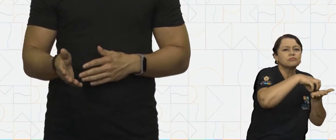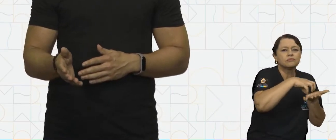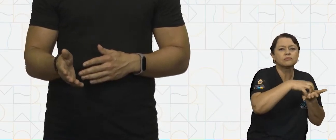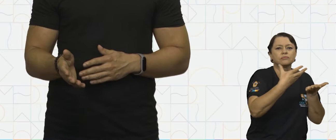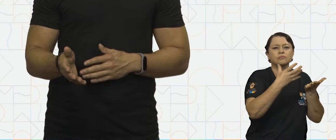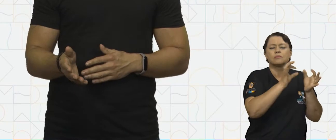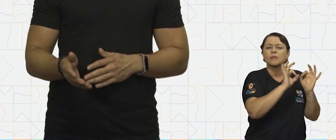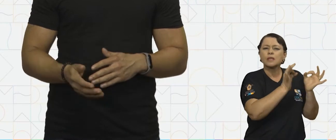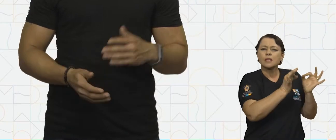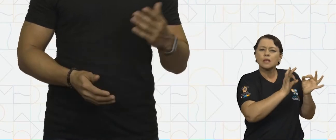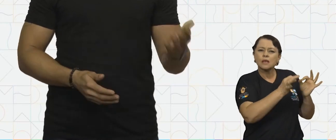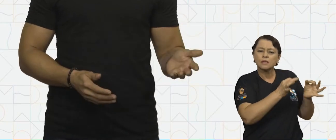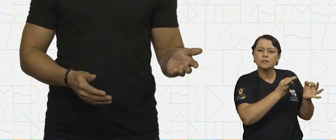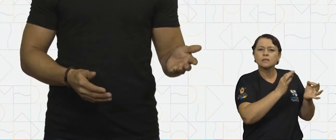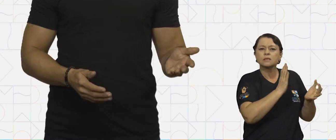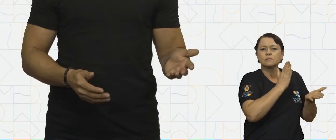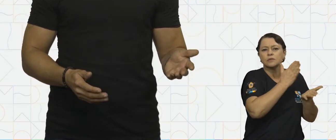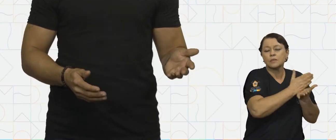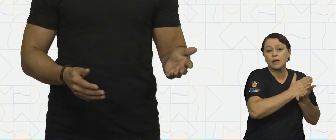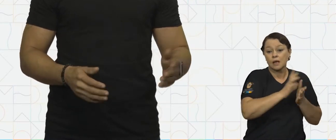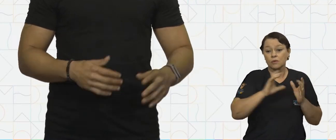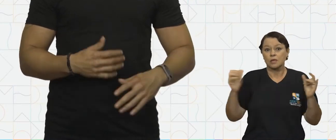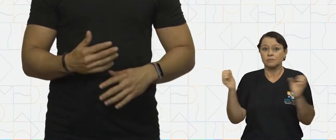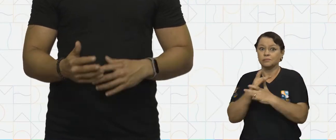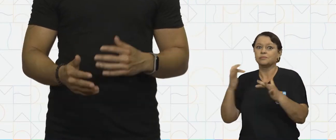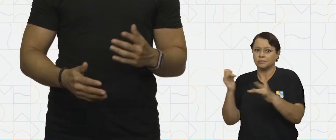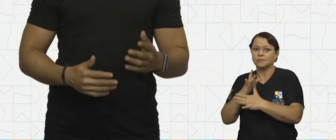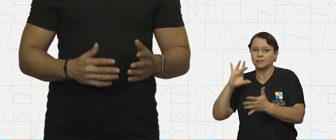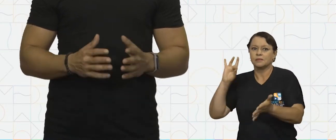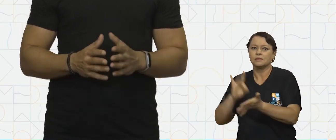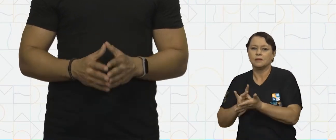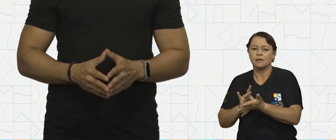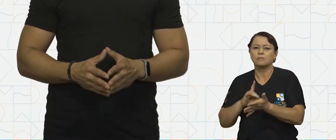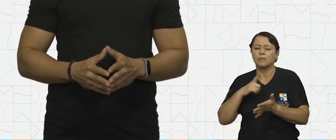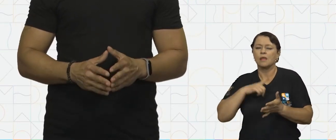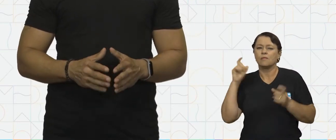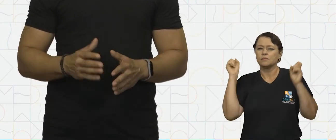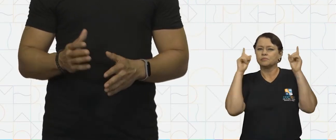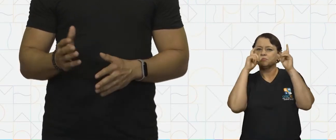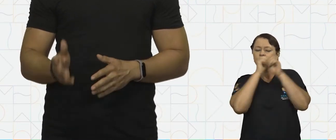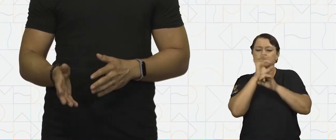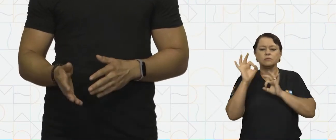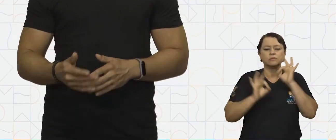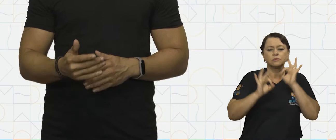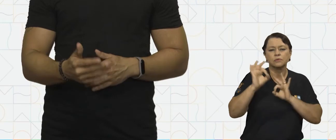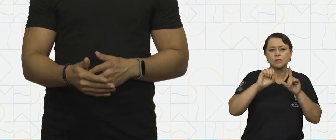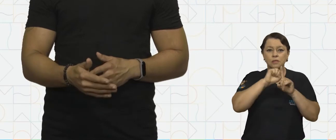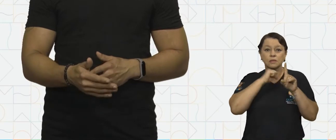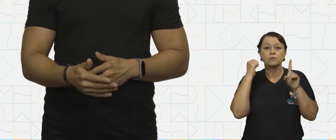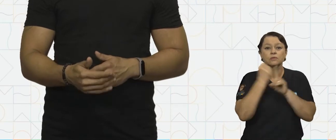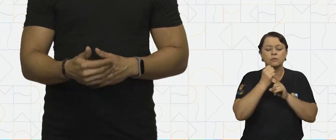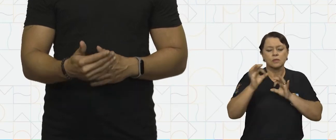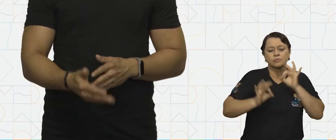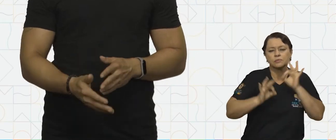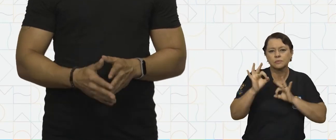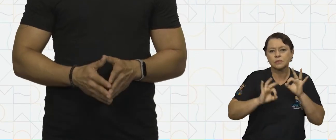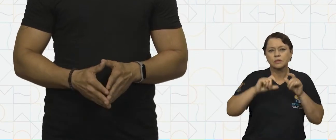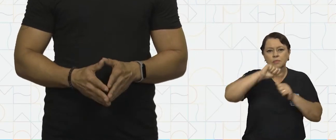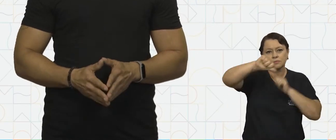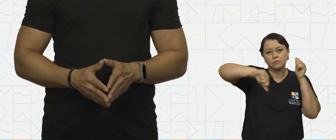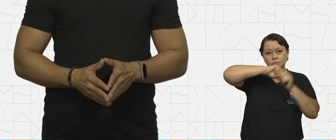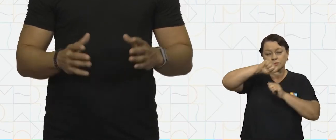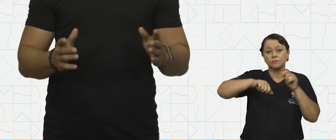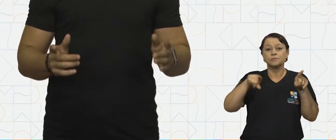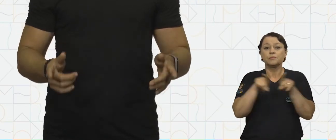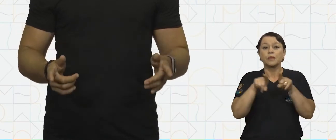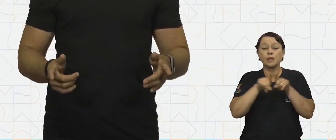seminômades, ocidentários, e as cidades, com uma complexa organização social, planejamento, economia e da estrutura do